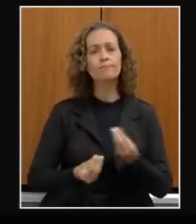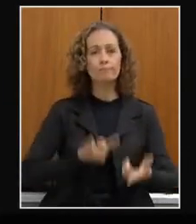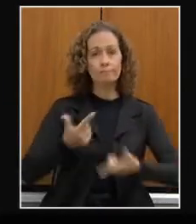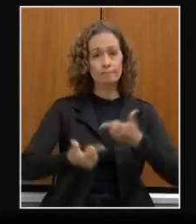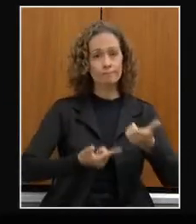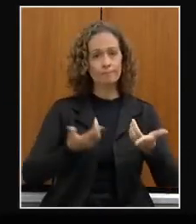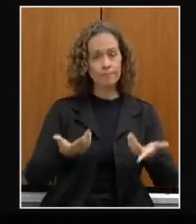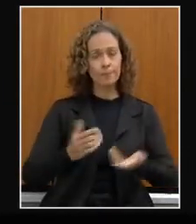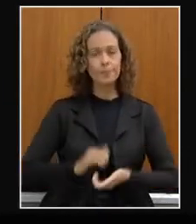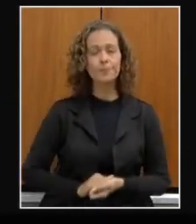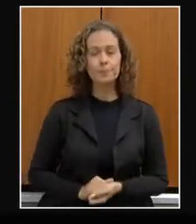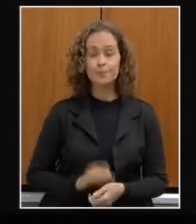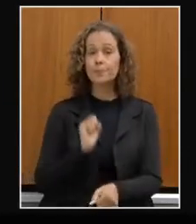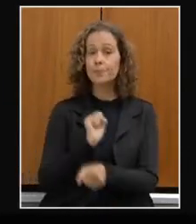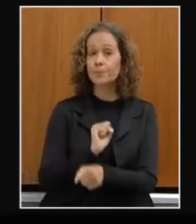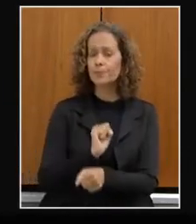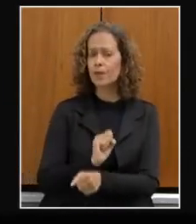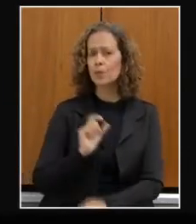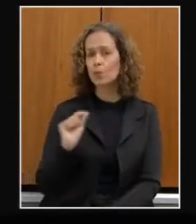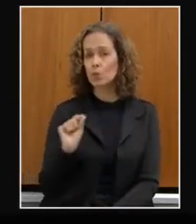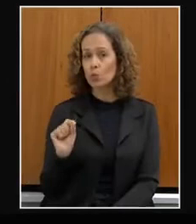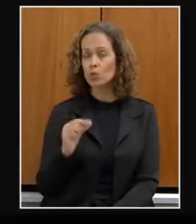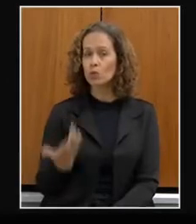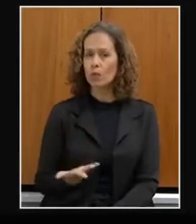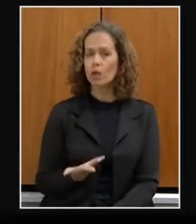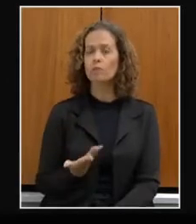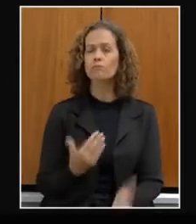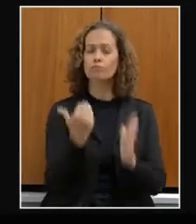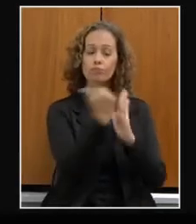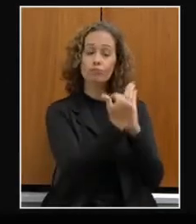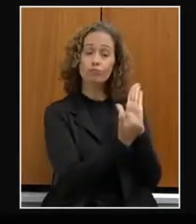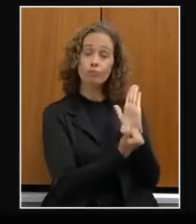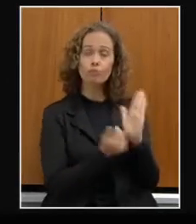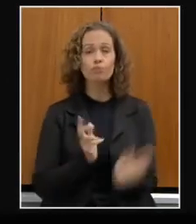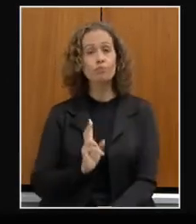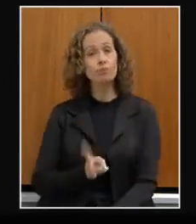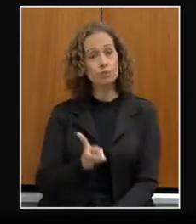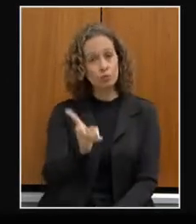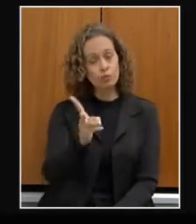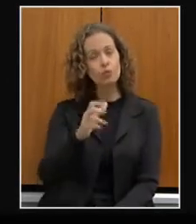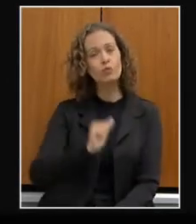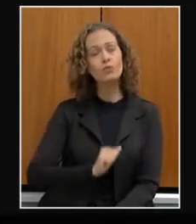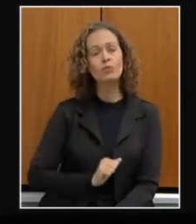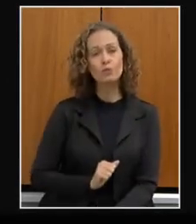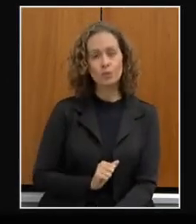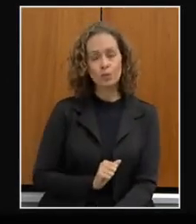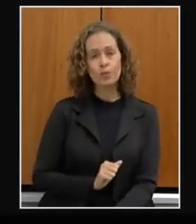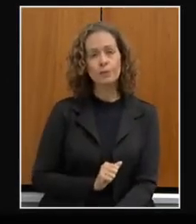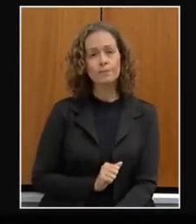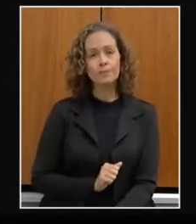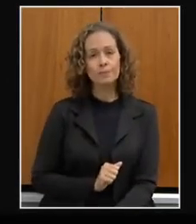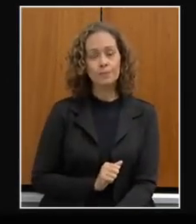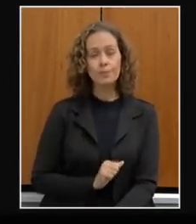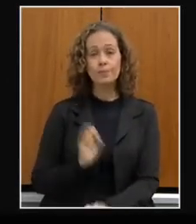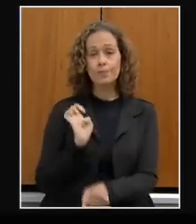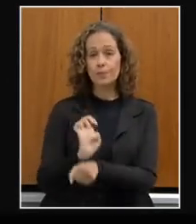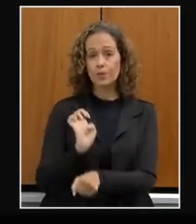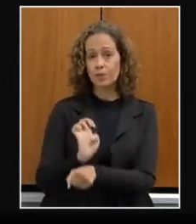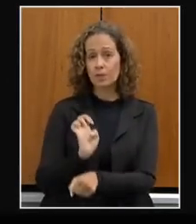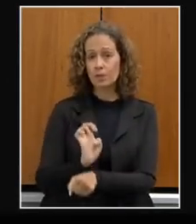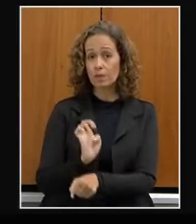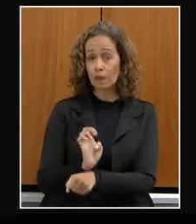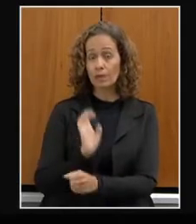espero que essas questões continuem muito como programa de estado e não de